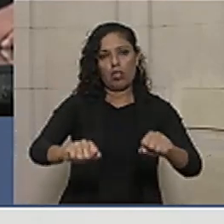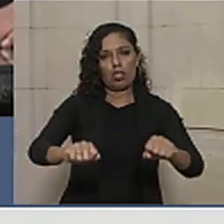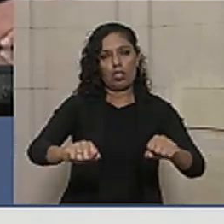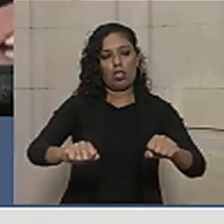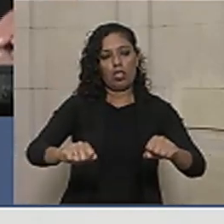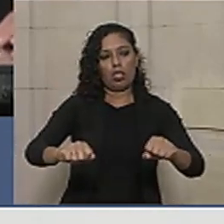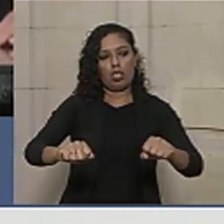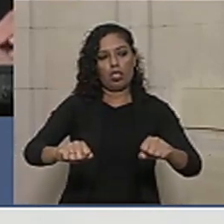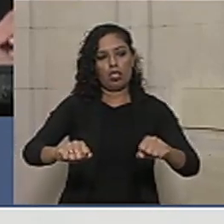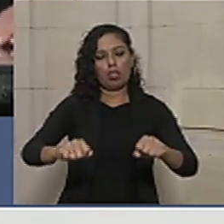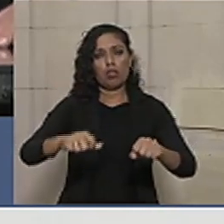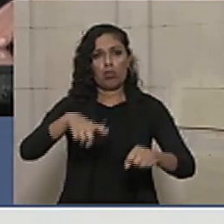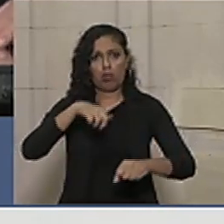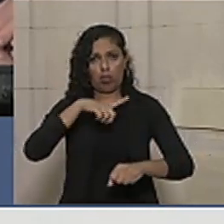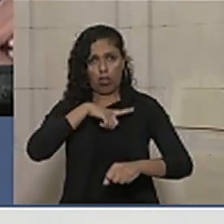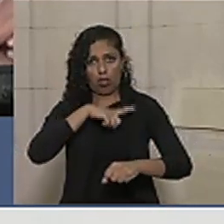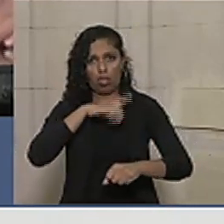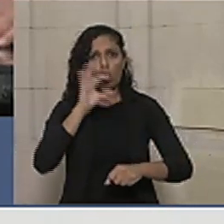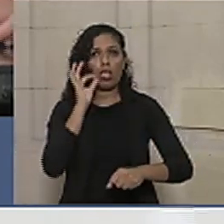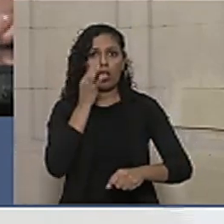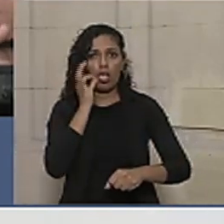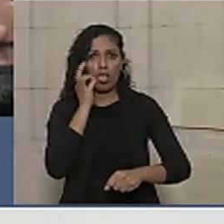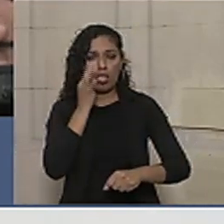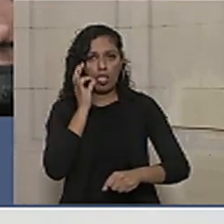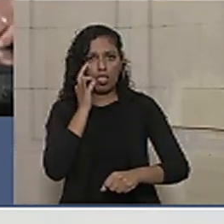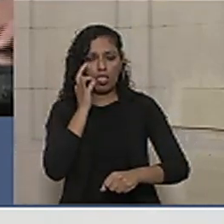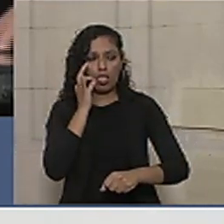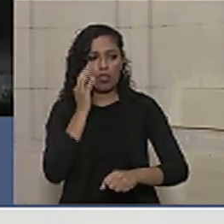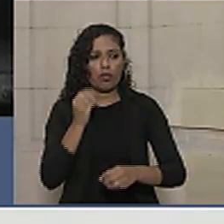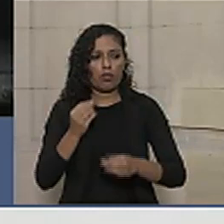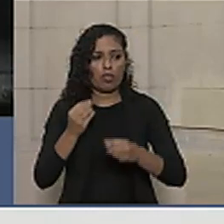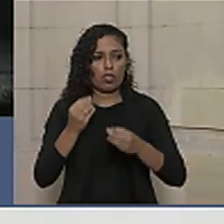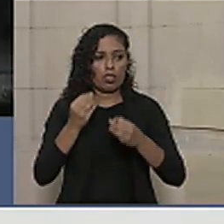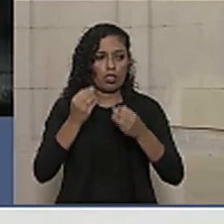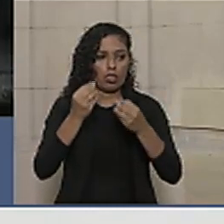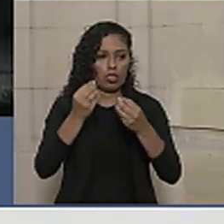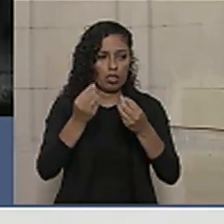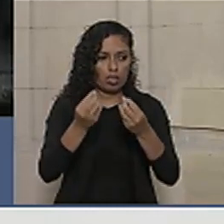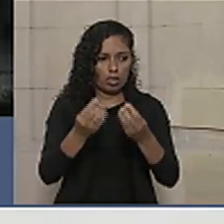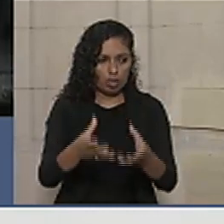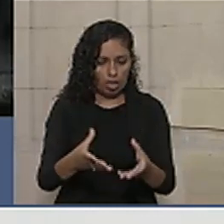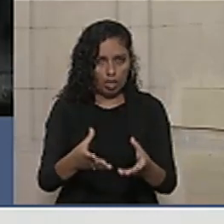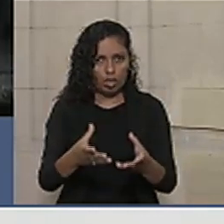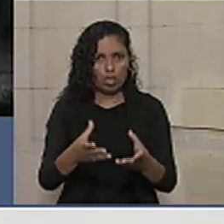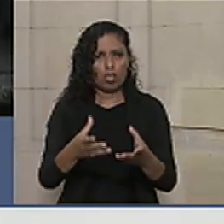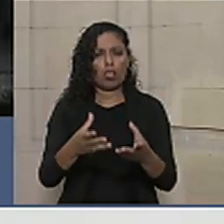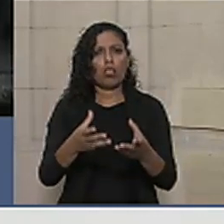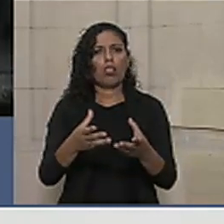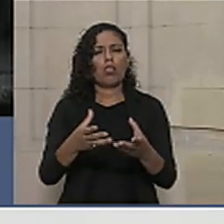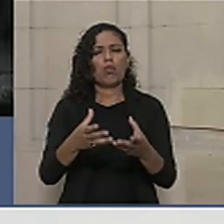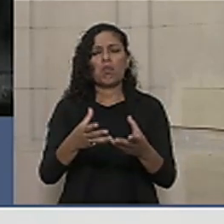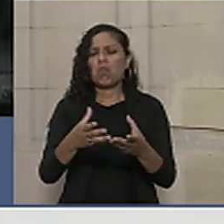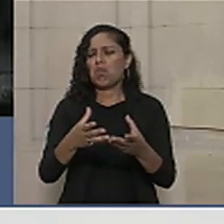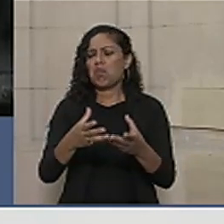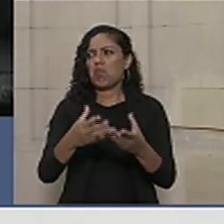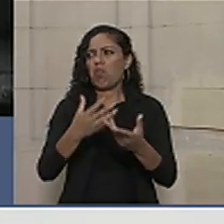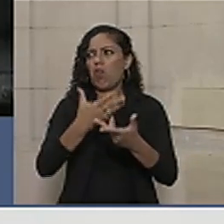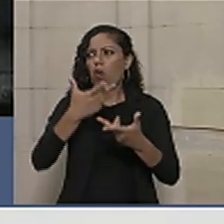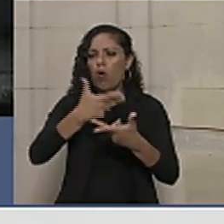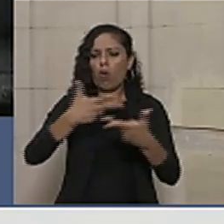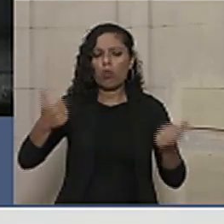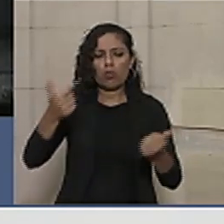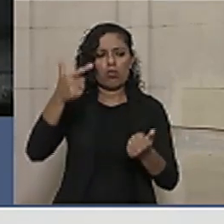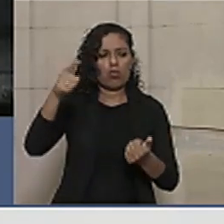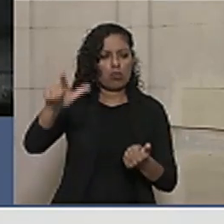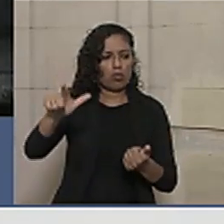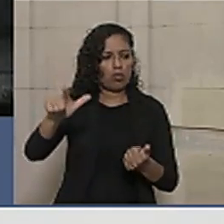comercializem cápsula de café expresso a disponibilizar pontos de recebimento de invólucros utilizados da outras providências. Pareceres das